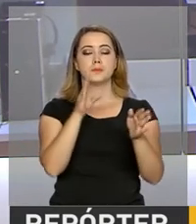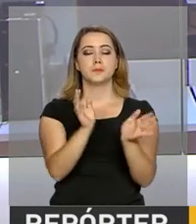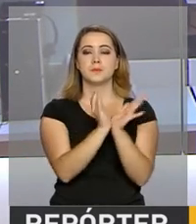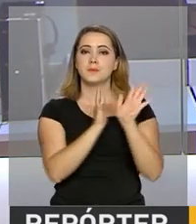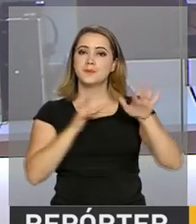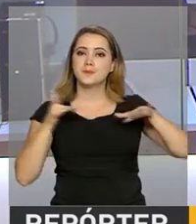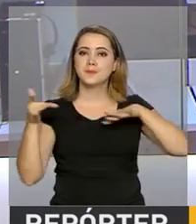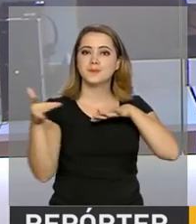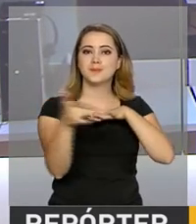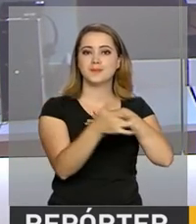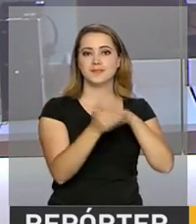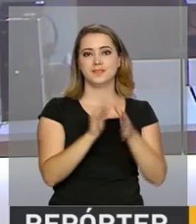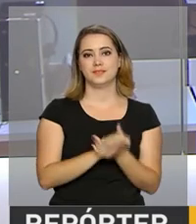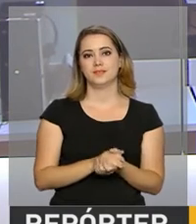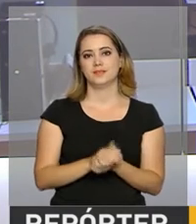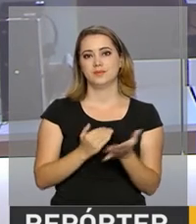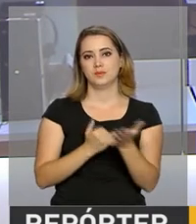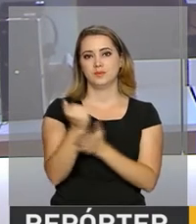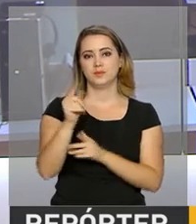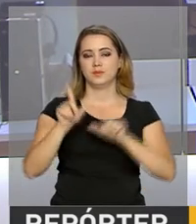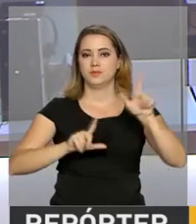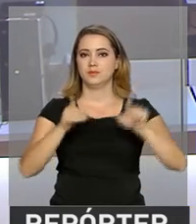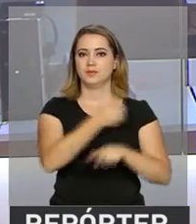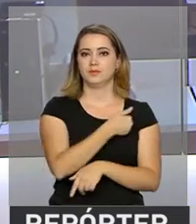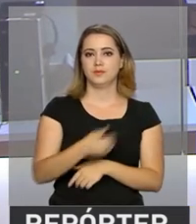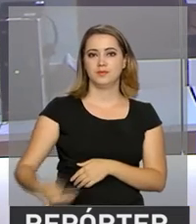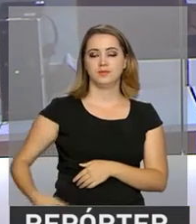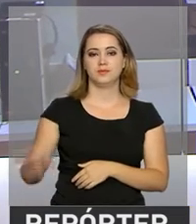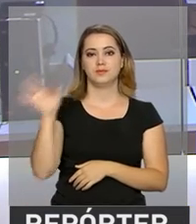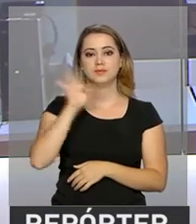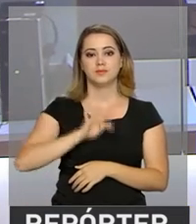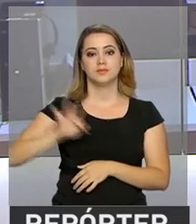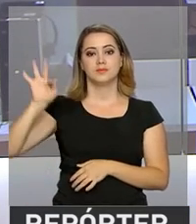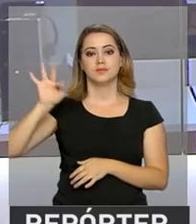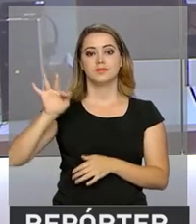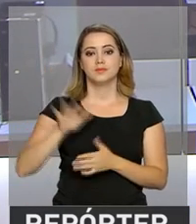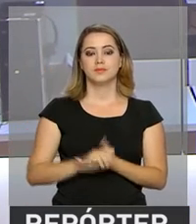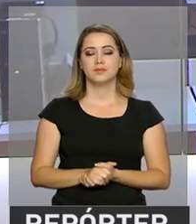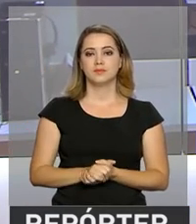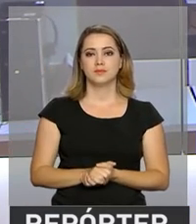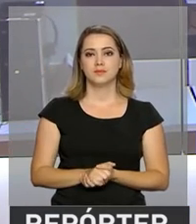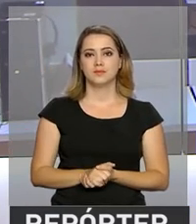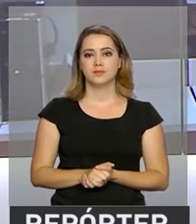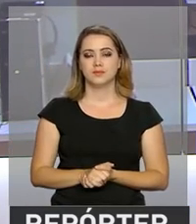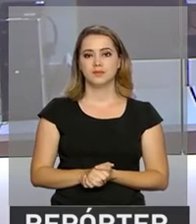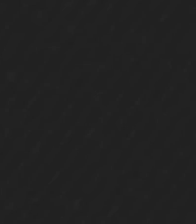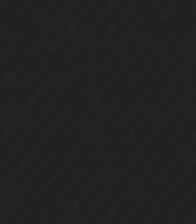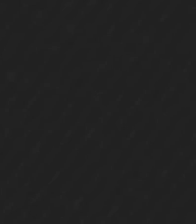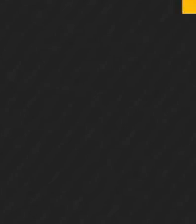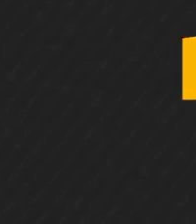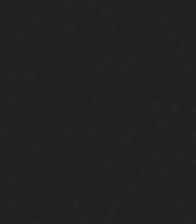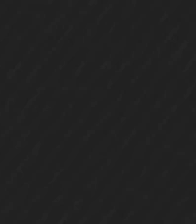pelas nossas redes sociais e continue com a gente e nbr a tv do governo federal